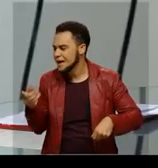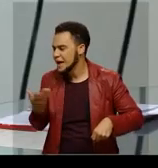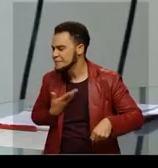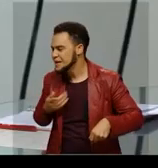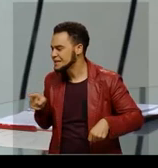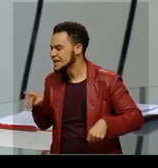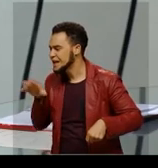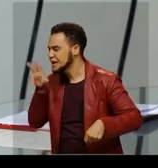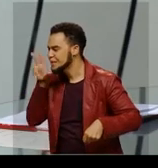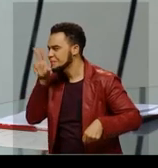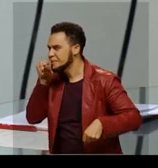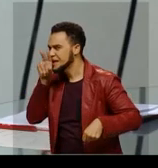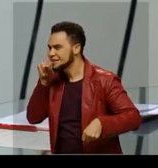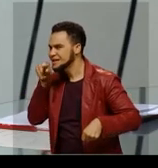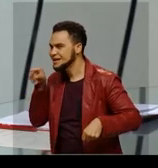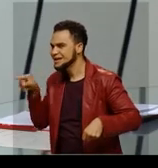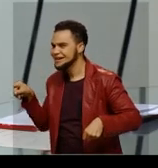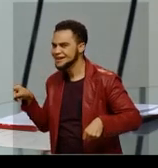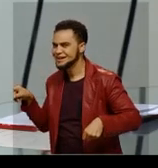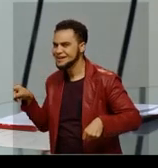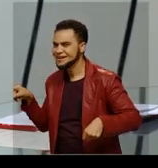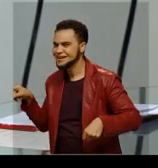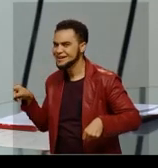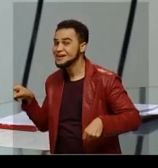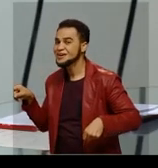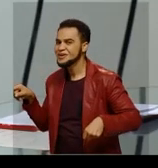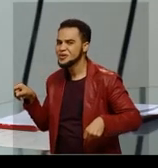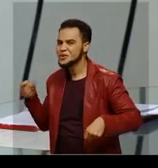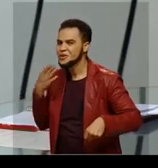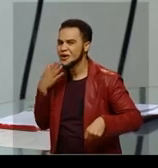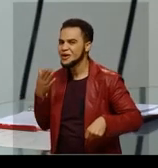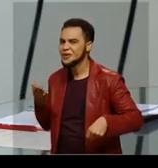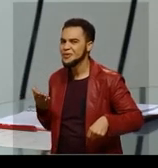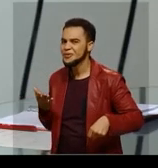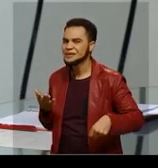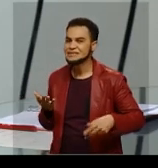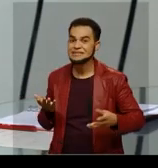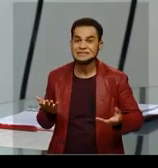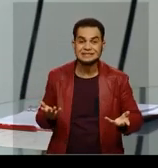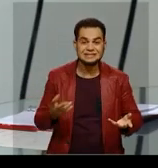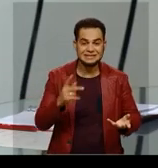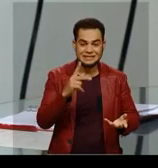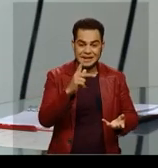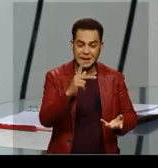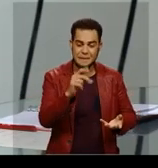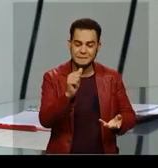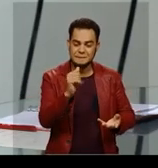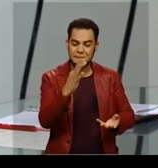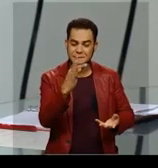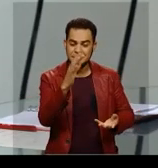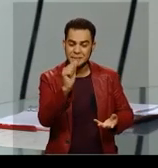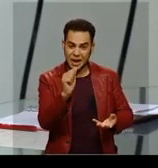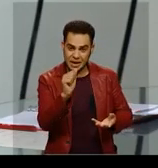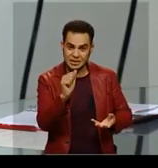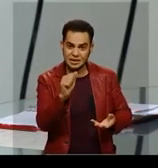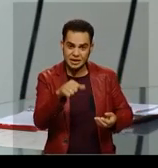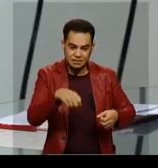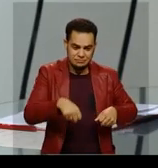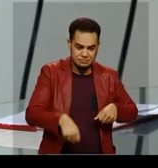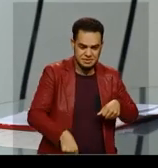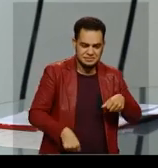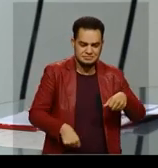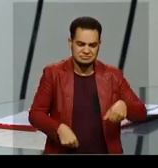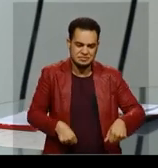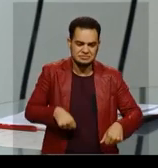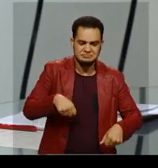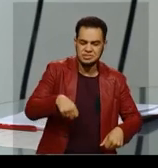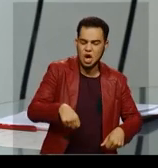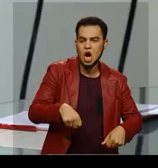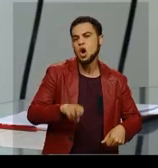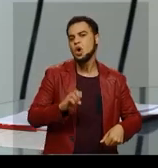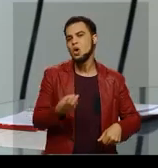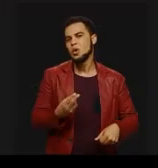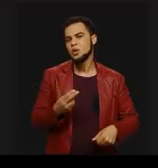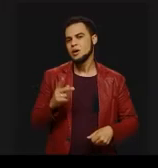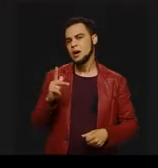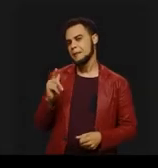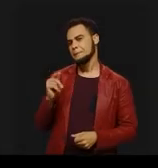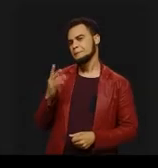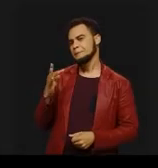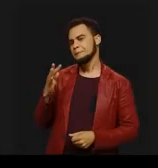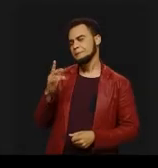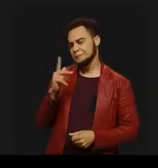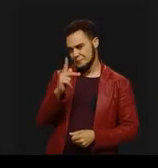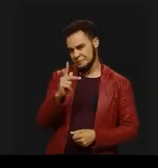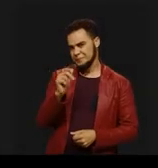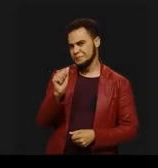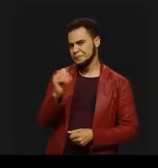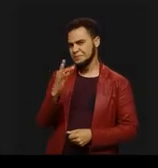pata da vaca? O que é? Né? Então, olha aí para você ver a ambiguidade. E aí, então, nós